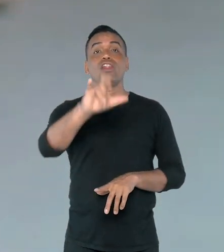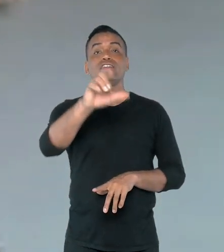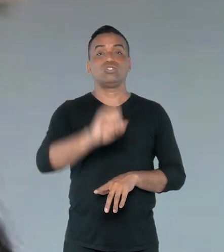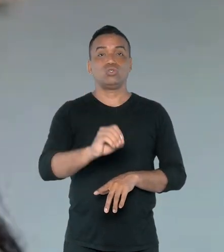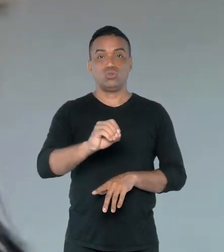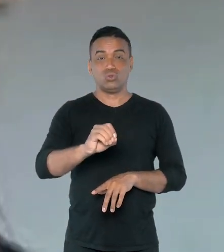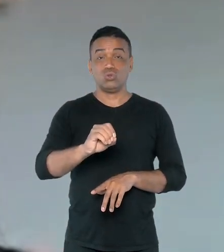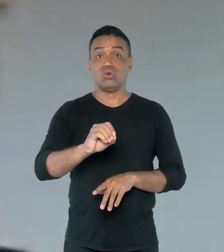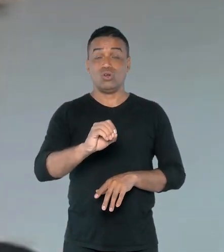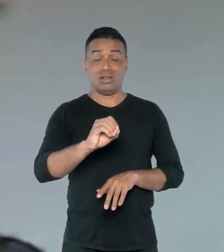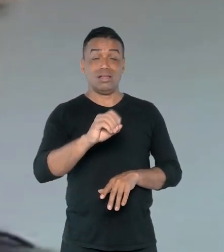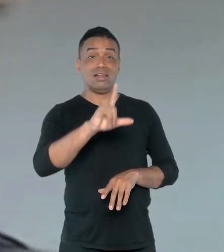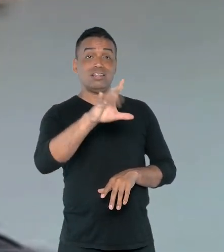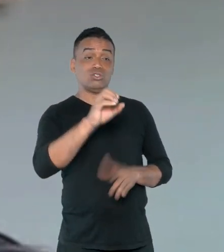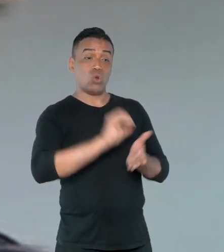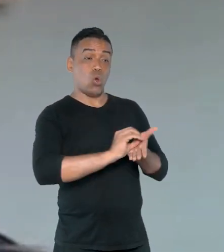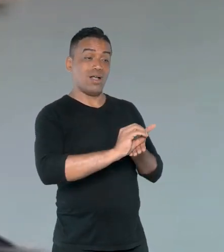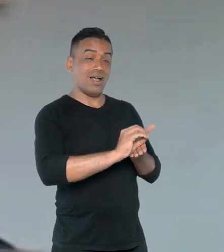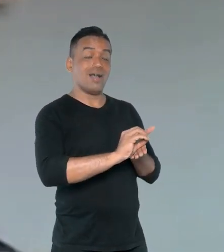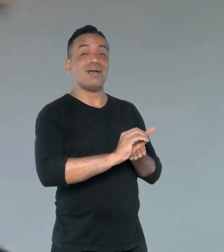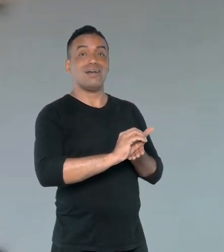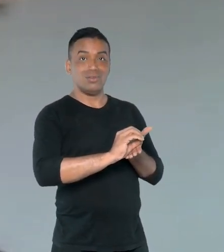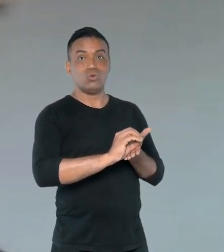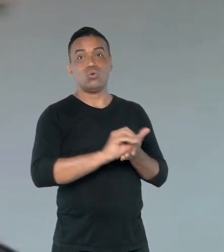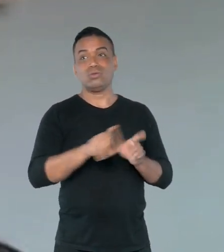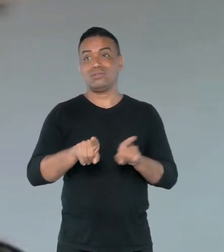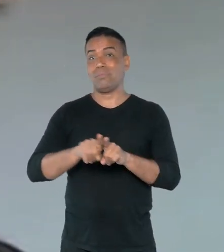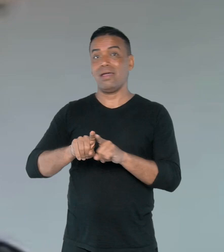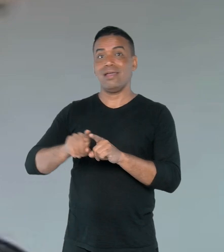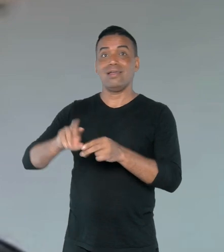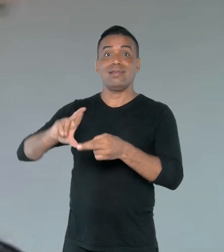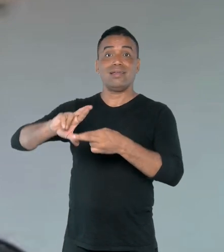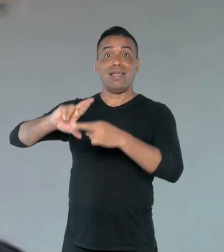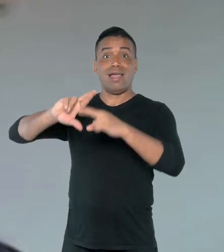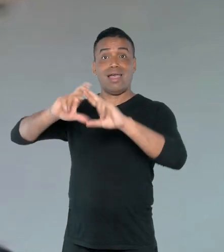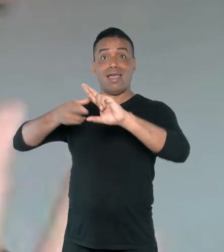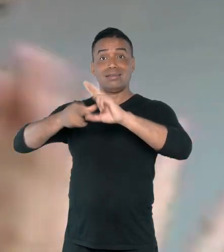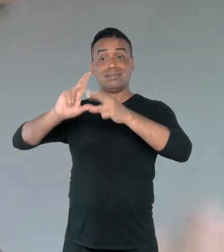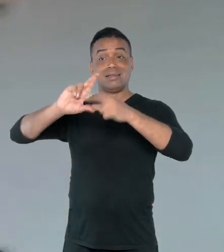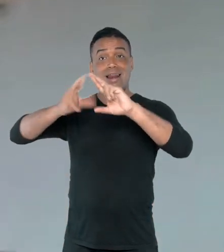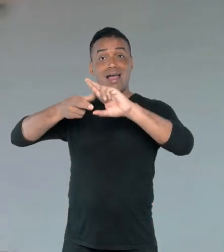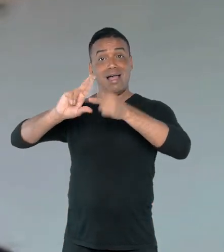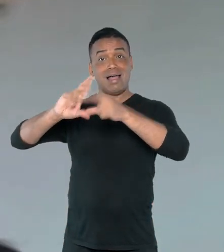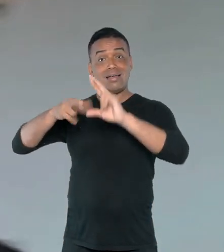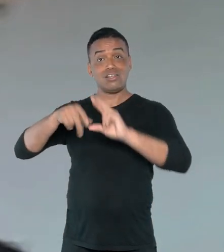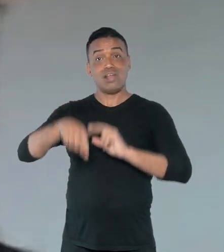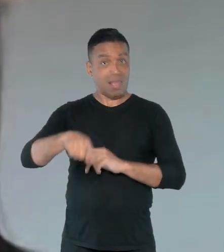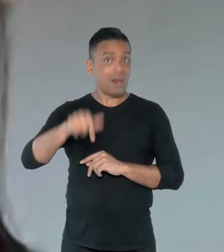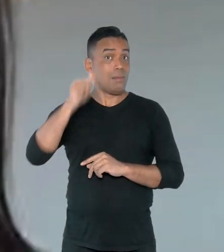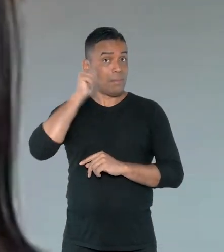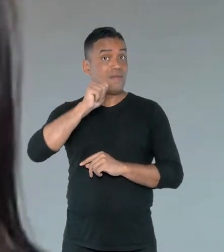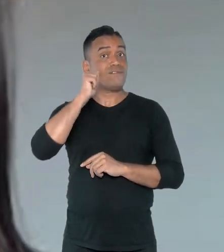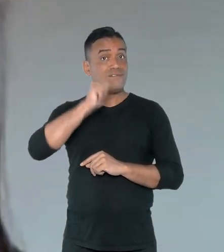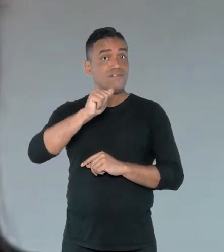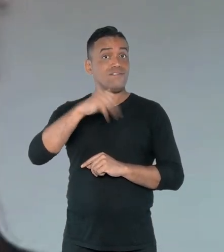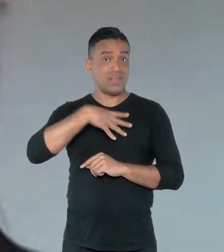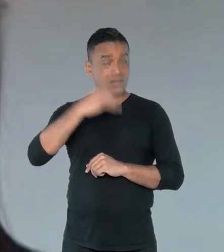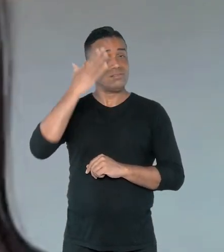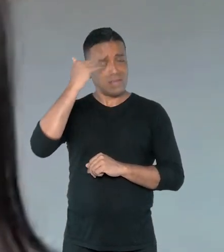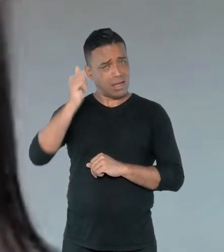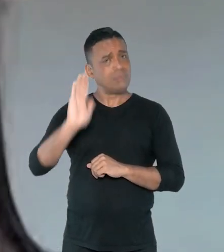gente separa o lixo orgânico, separa o lixo da reciclagem, e ela sabe que ela precisa fazer isso para